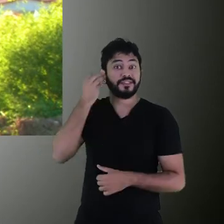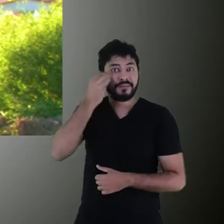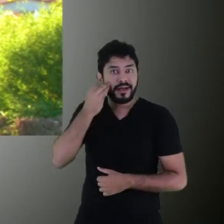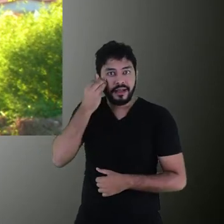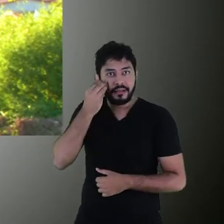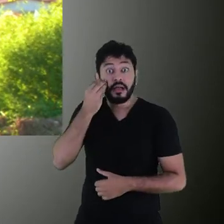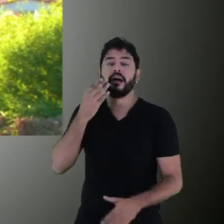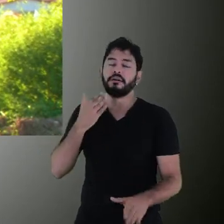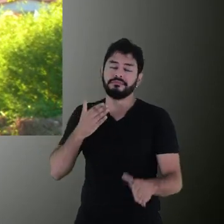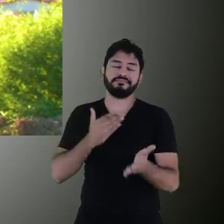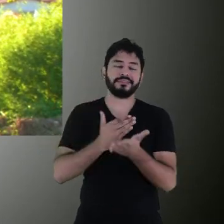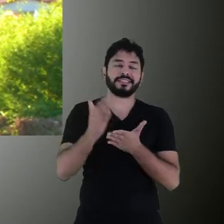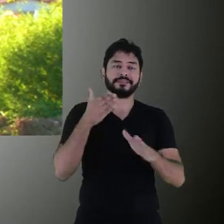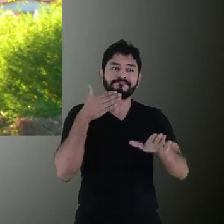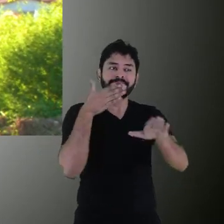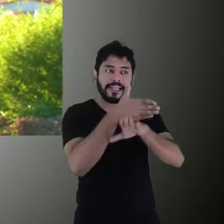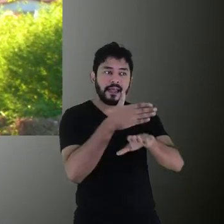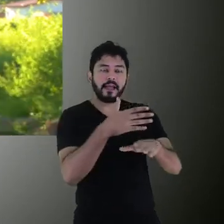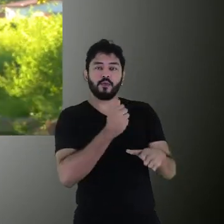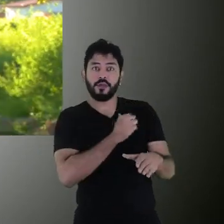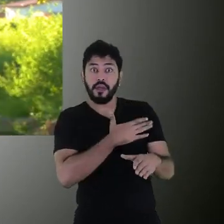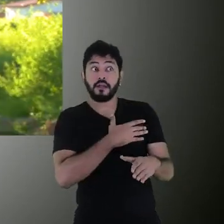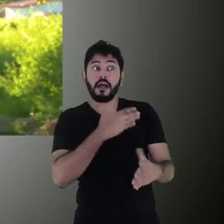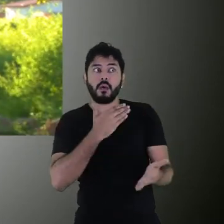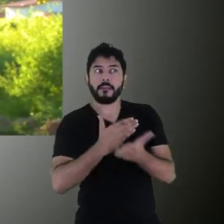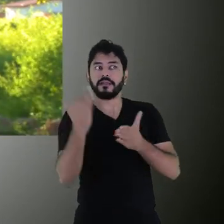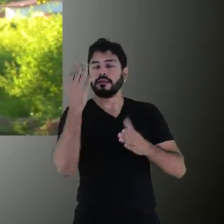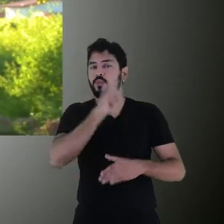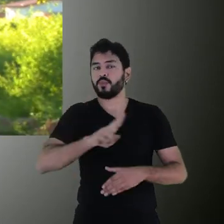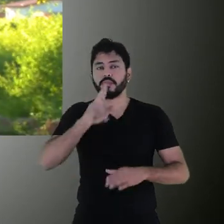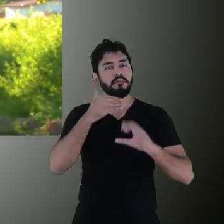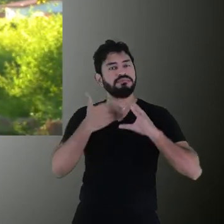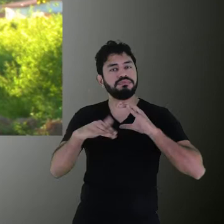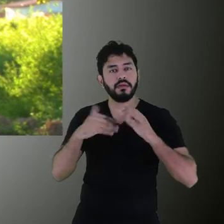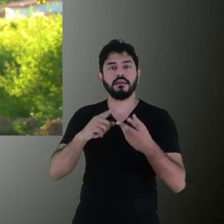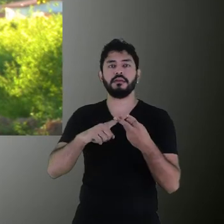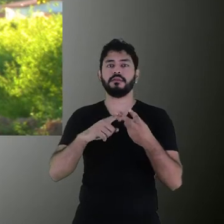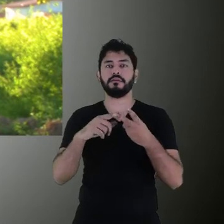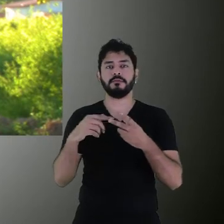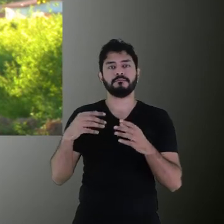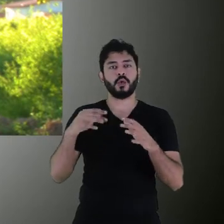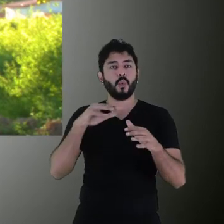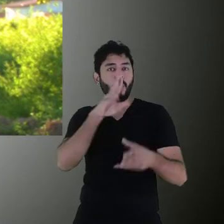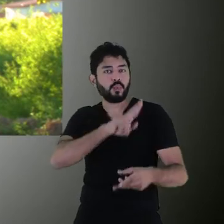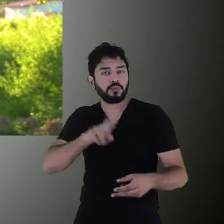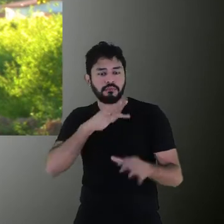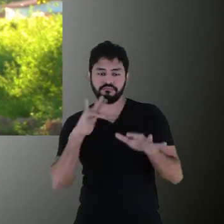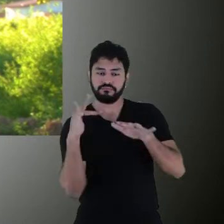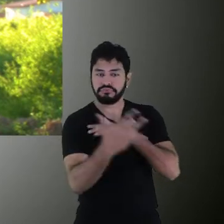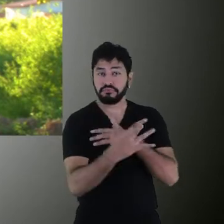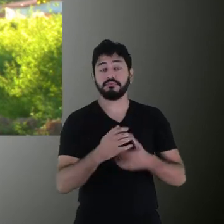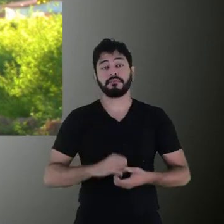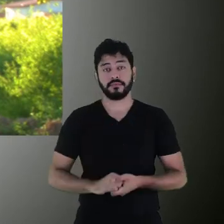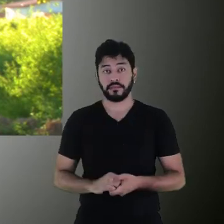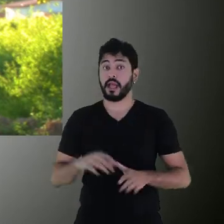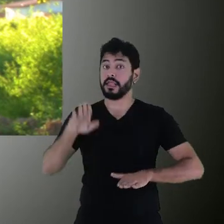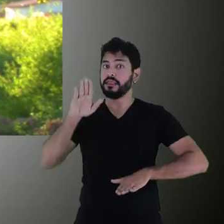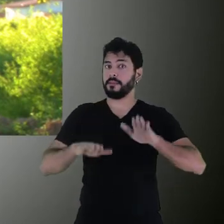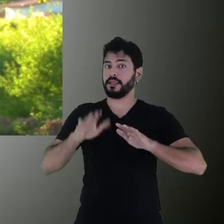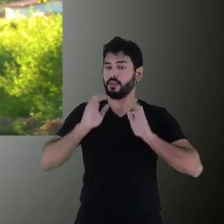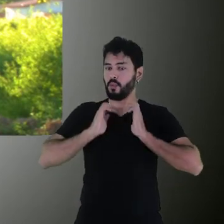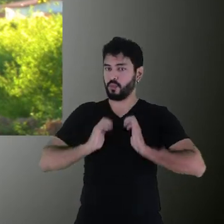tentar fortalecer esse tipo de luta. Essas mudanças tudo que eu estou falando, esse tipo de experiência, eu tive depois que eu comecei a entrar no